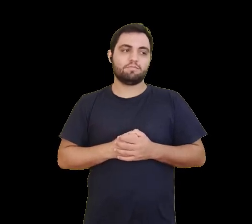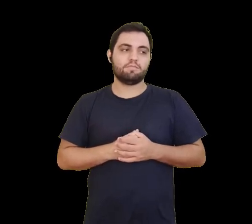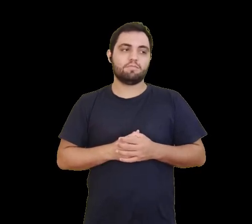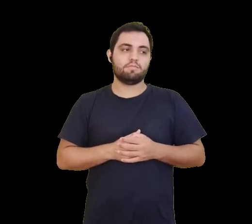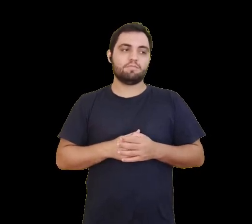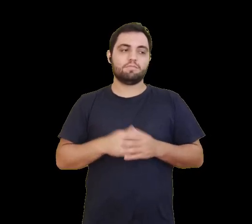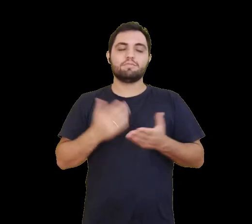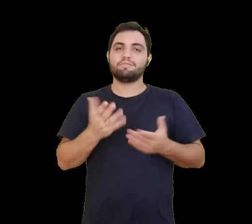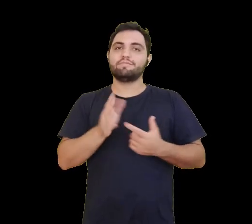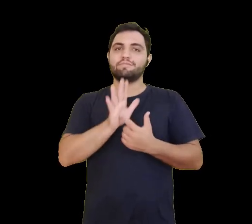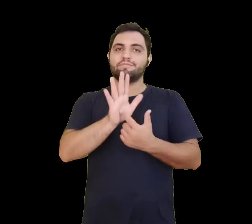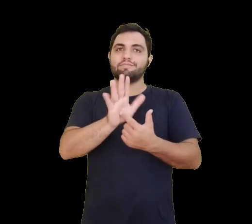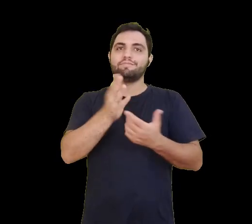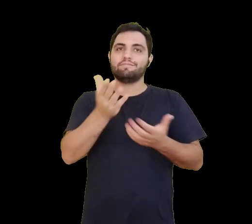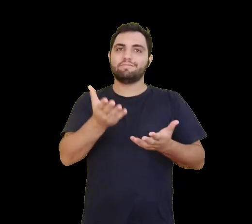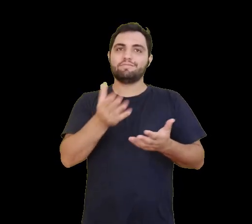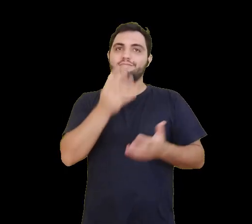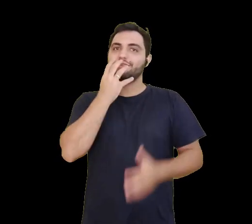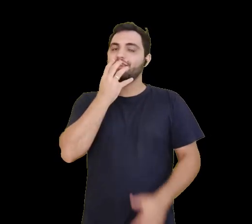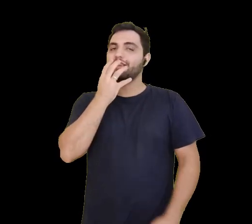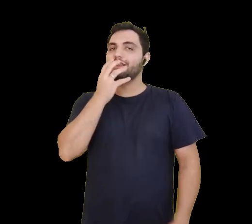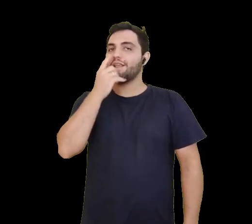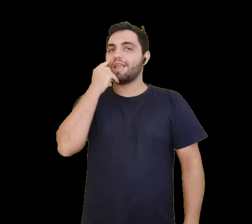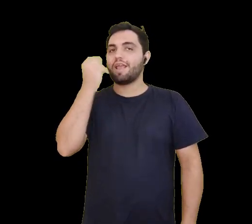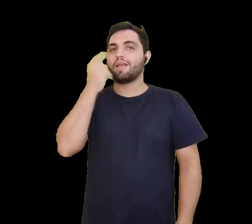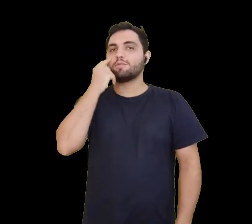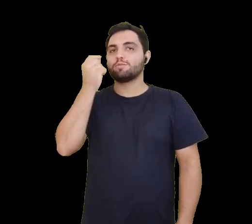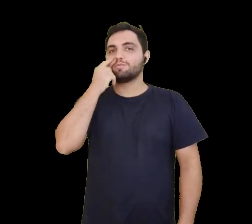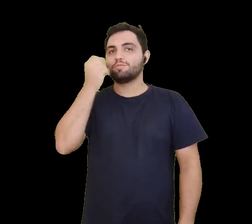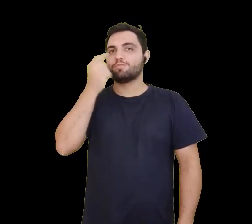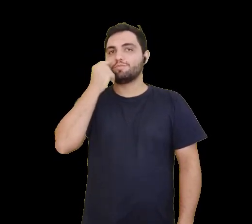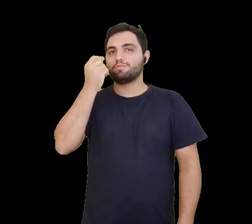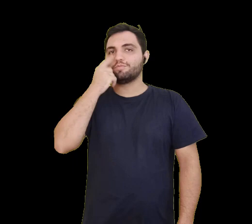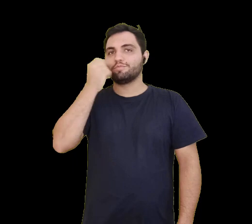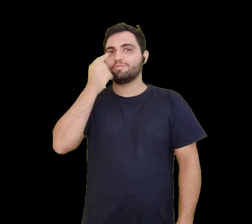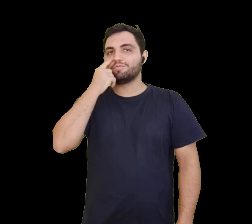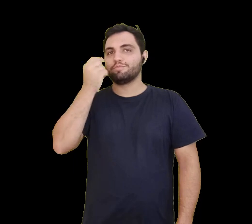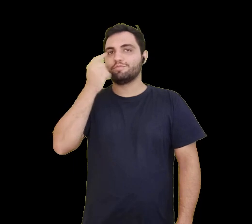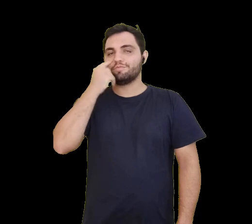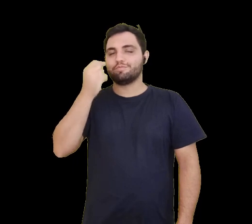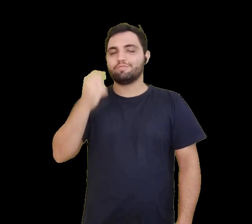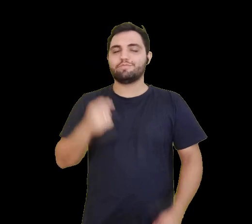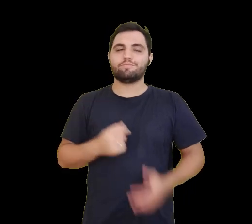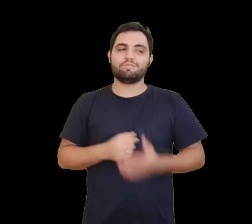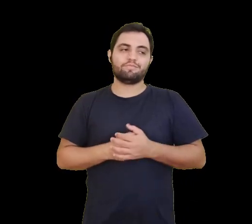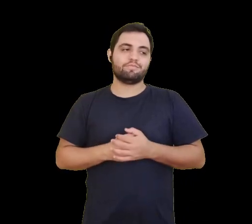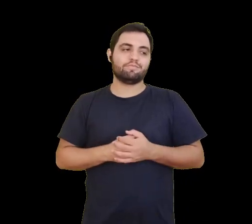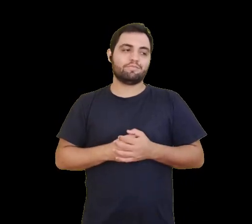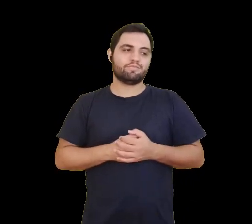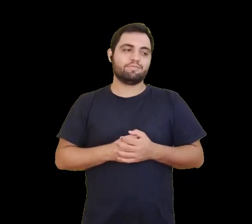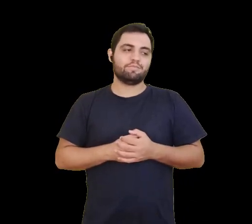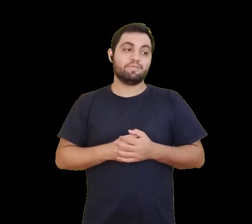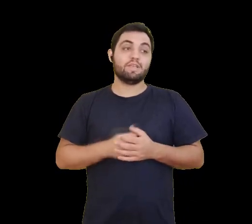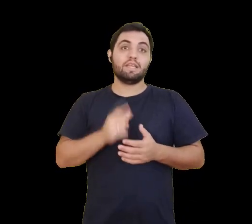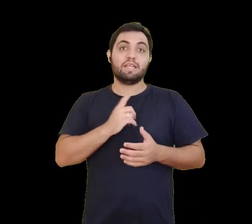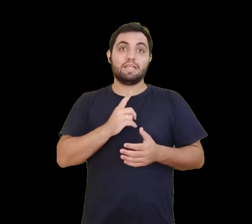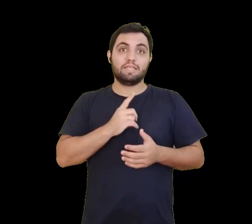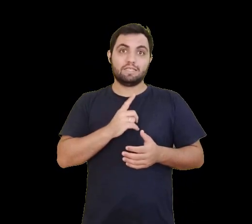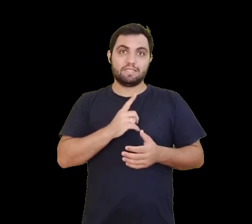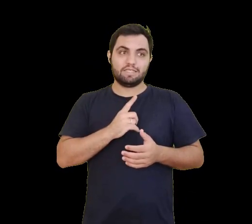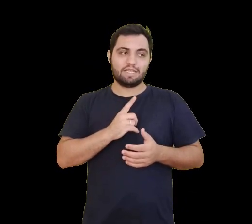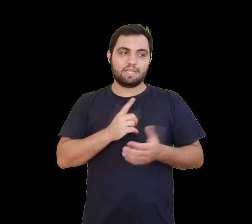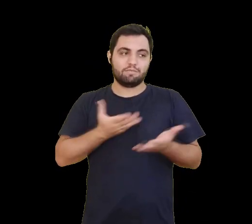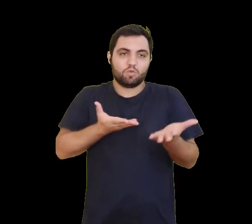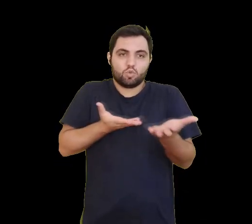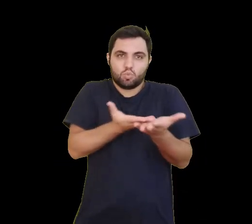Então está aqui o gatinho na versão final da impressão, né? Vamos tirá-lo daqui. Tem uma espátula que é boa para fazer